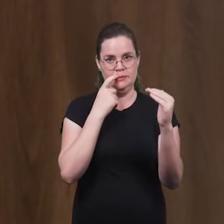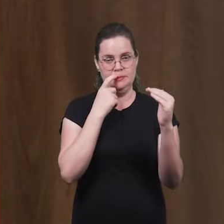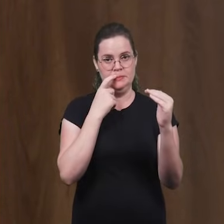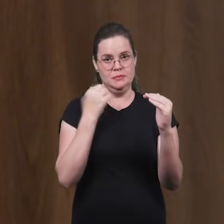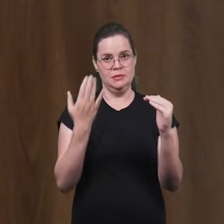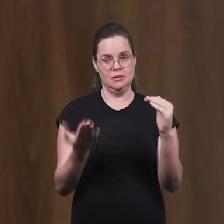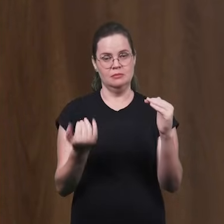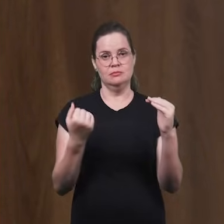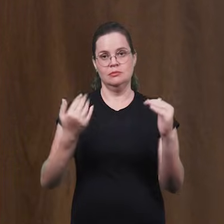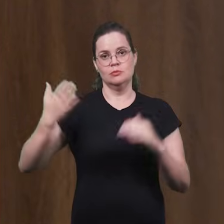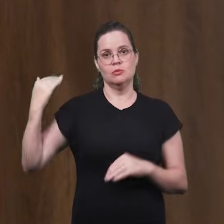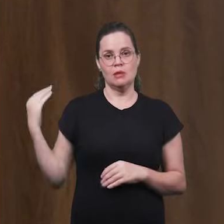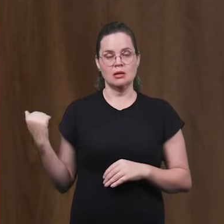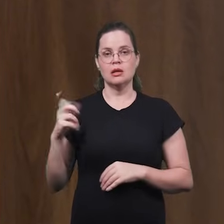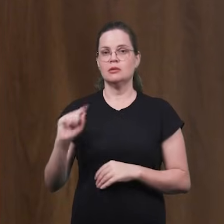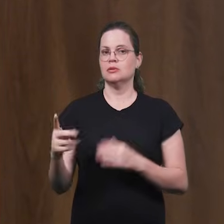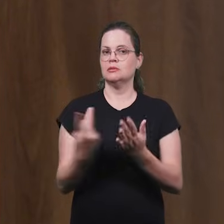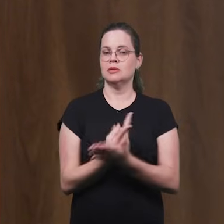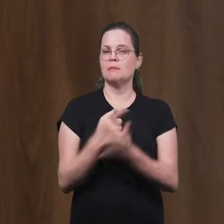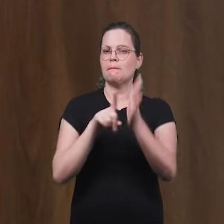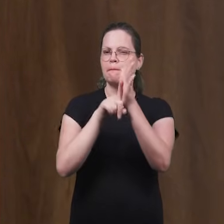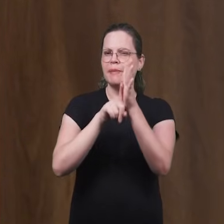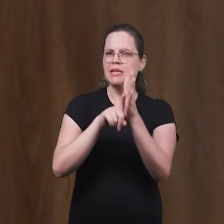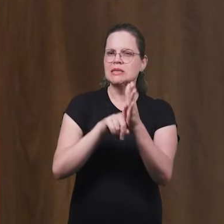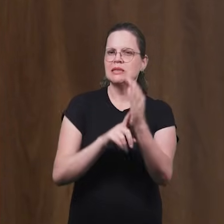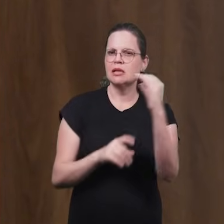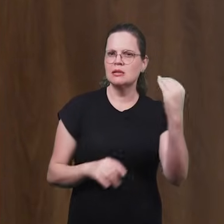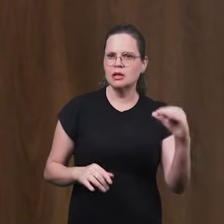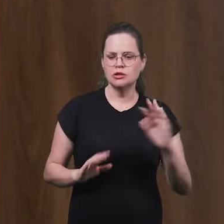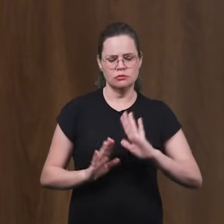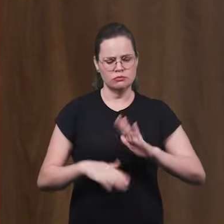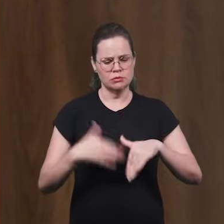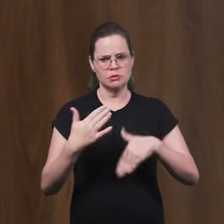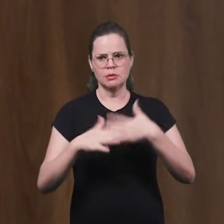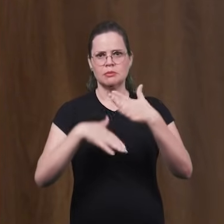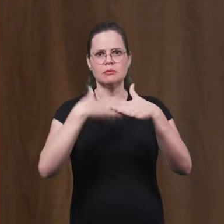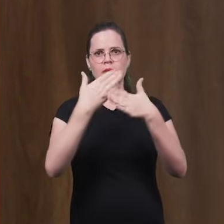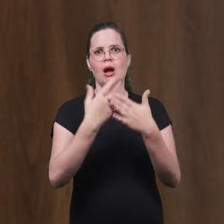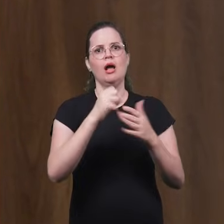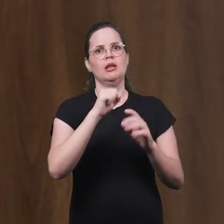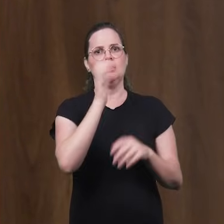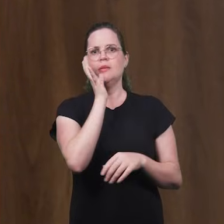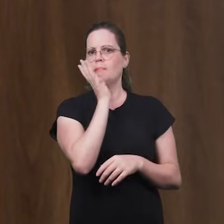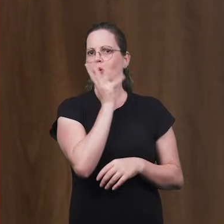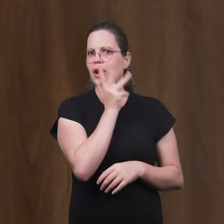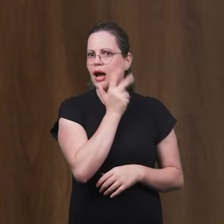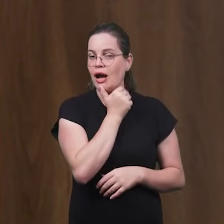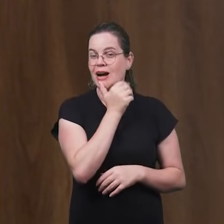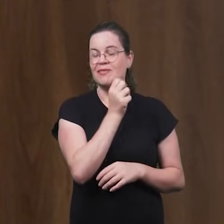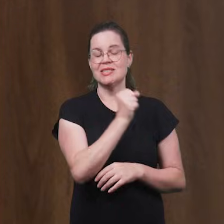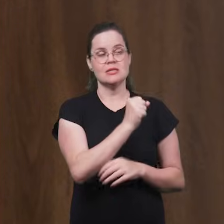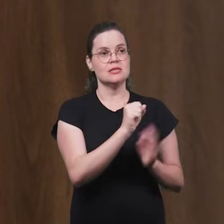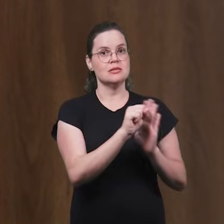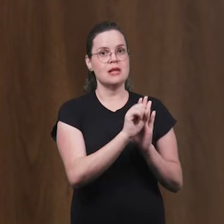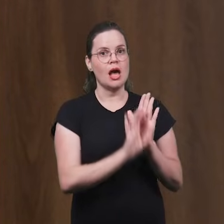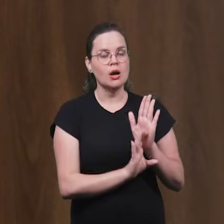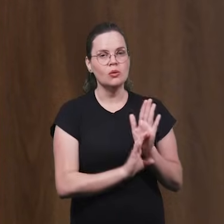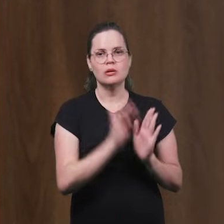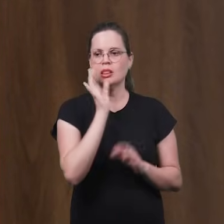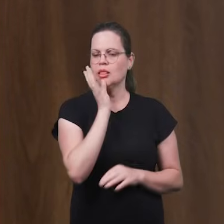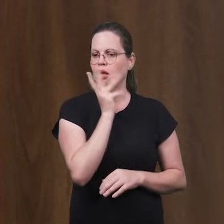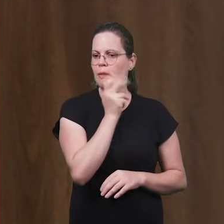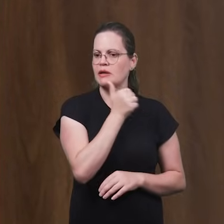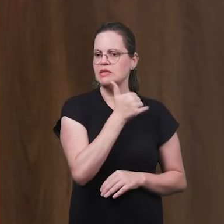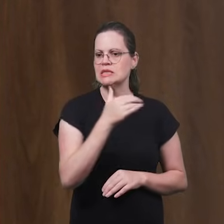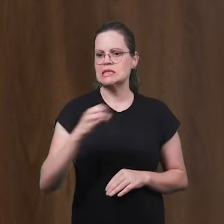seja, antigamente as pesquisas científicas evoluíam ao longo de séculos, demorava para alguma coisa